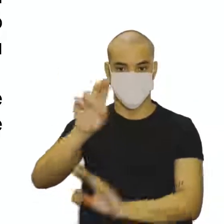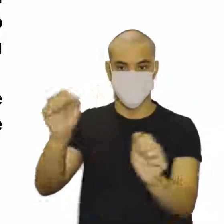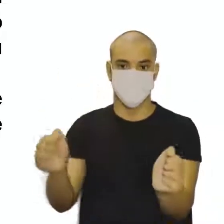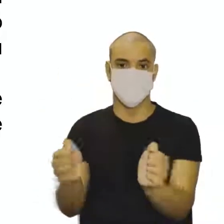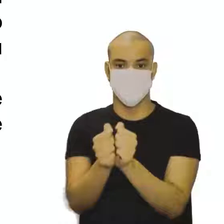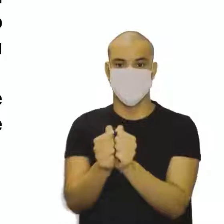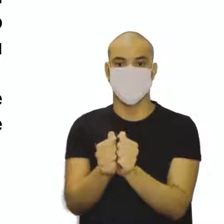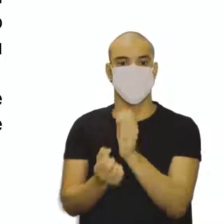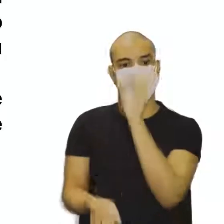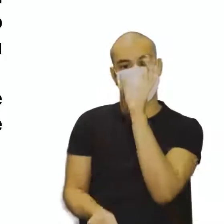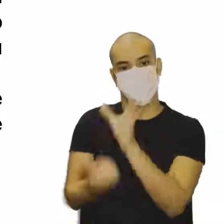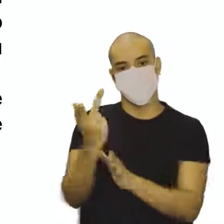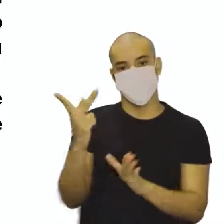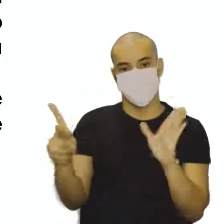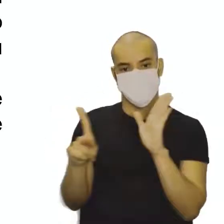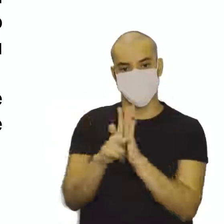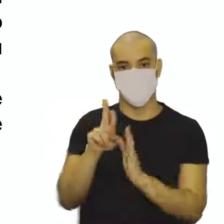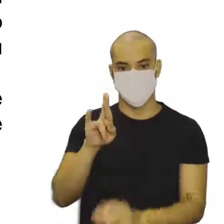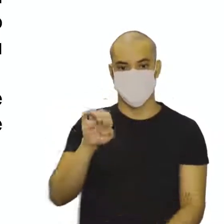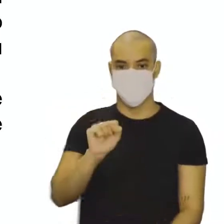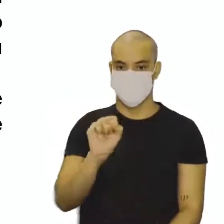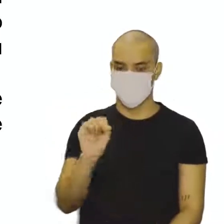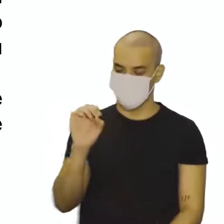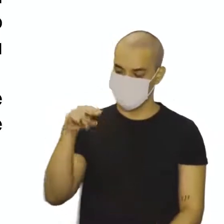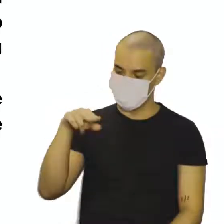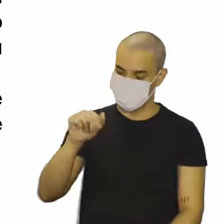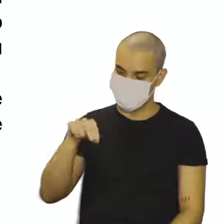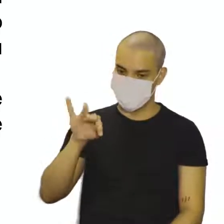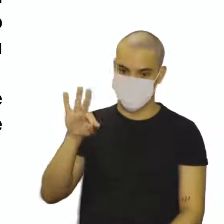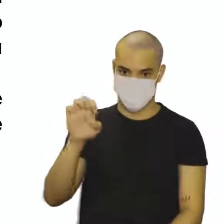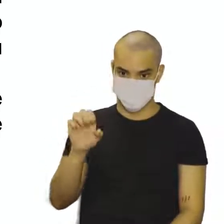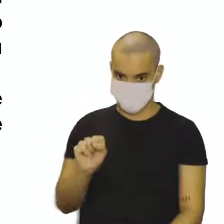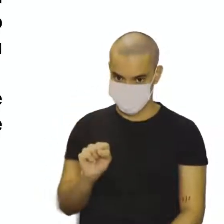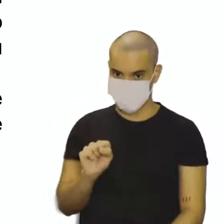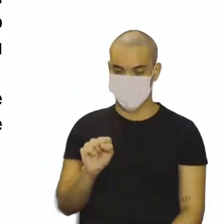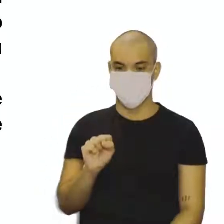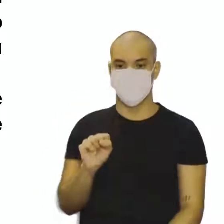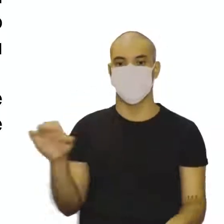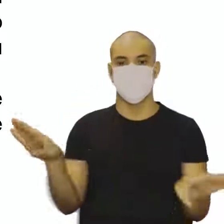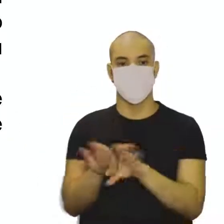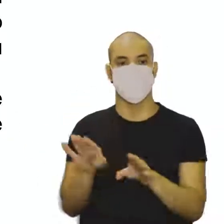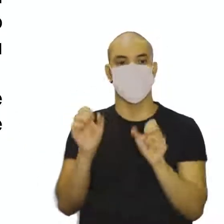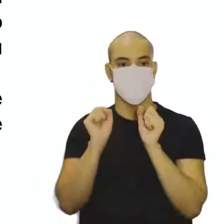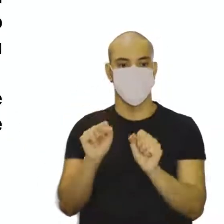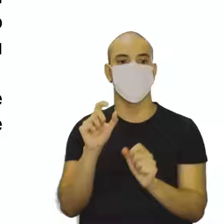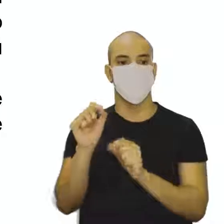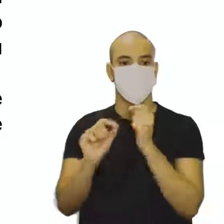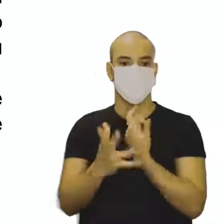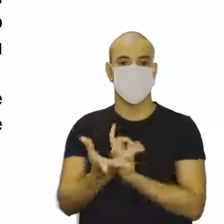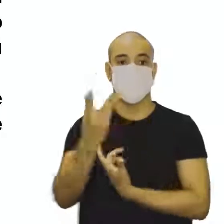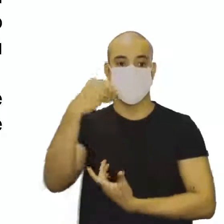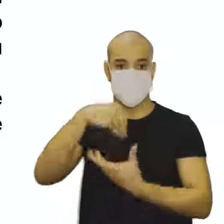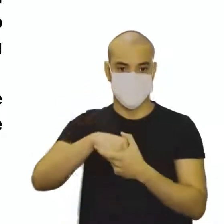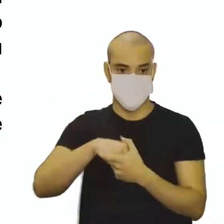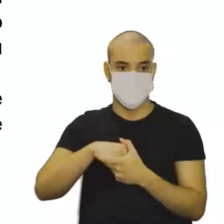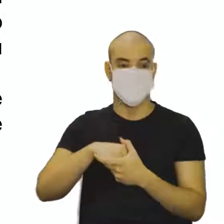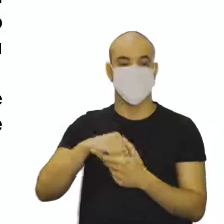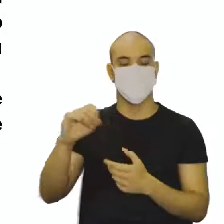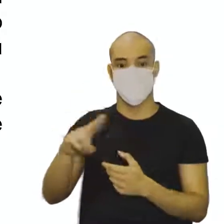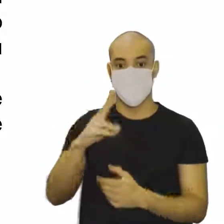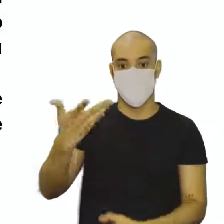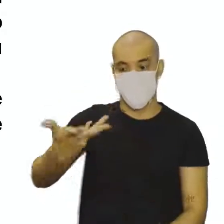para formar circuitos ressonantes, ok? Para ressoar alguma coisa, né? Assim podem atenuar ou